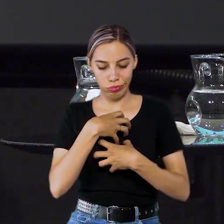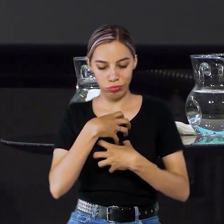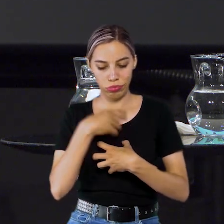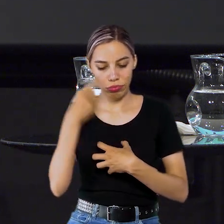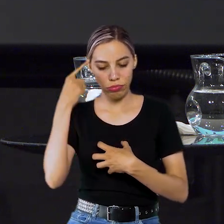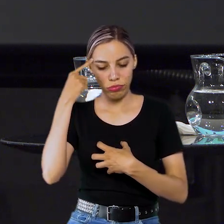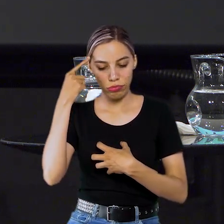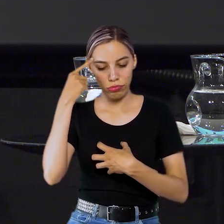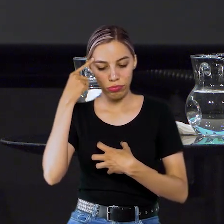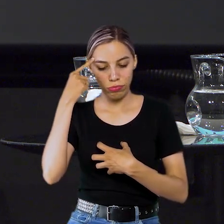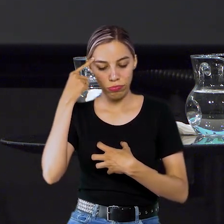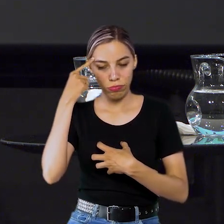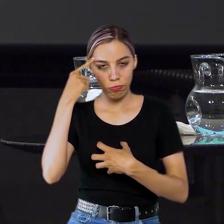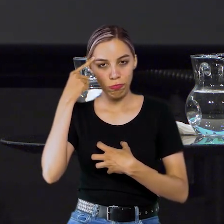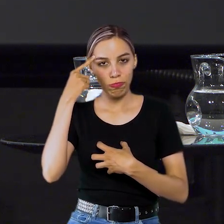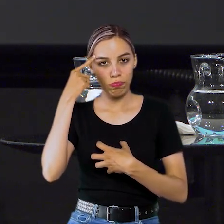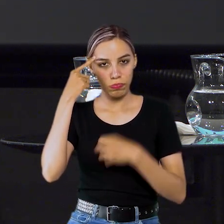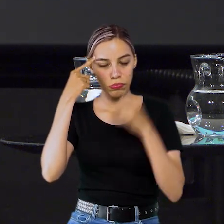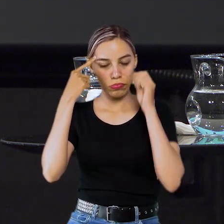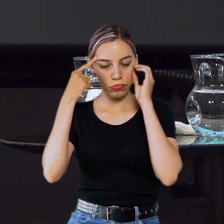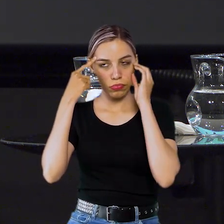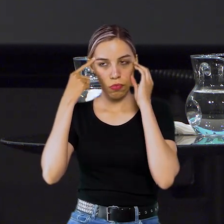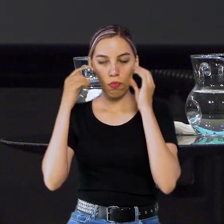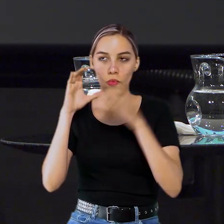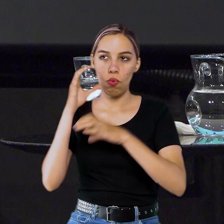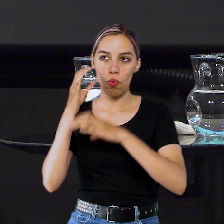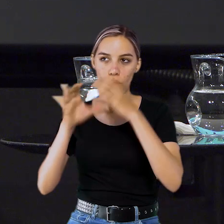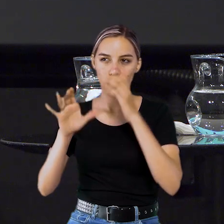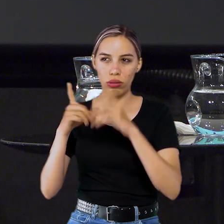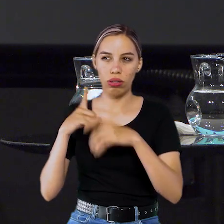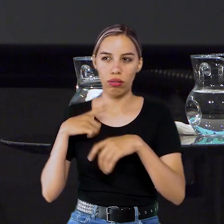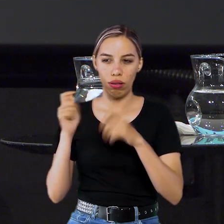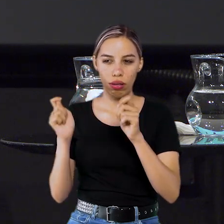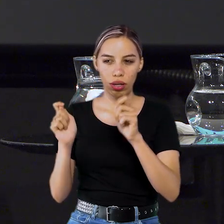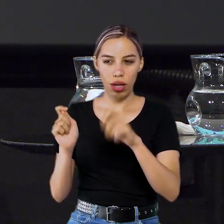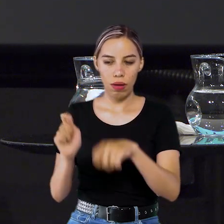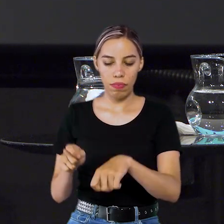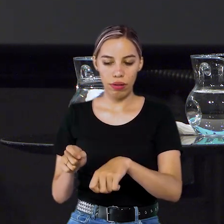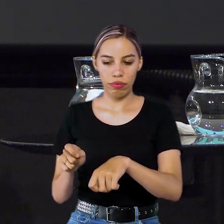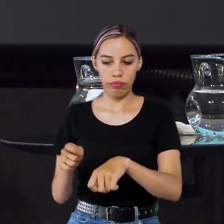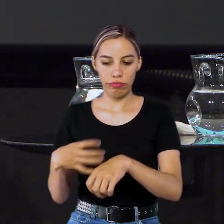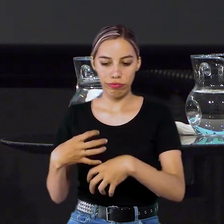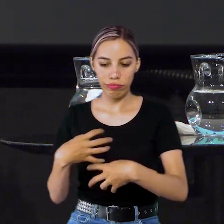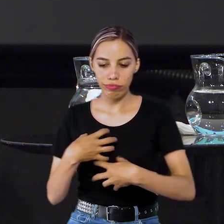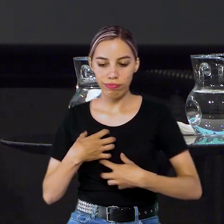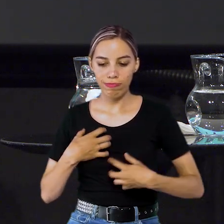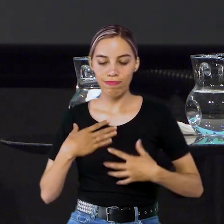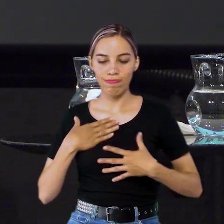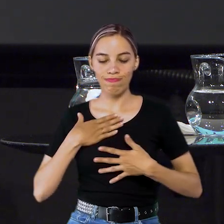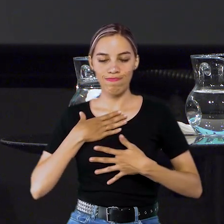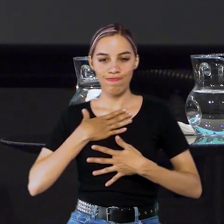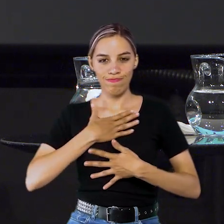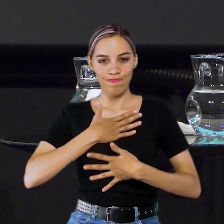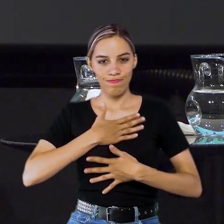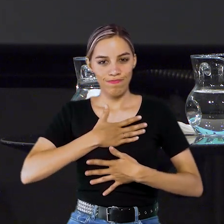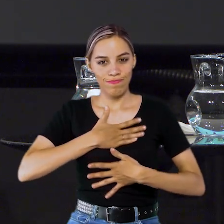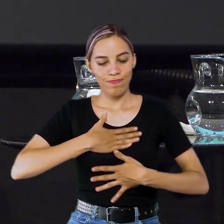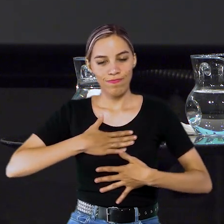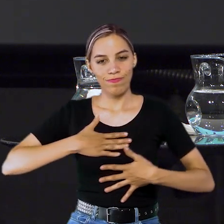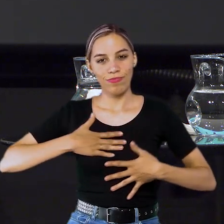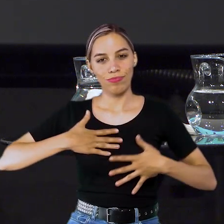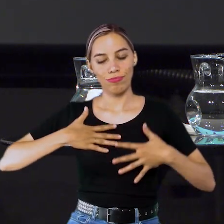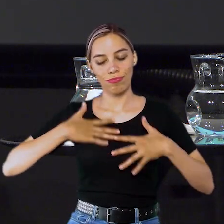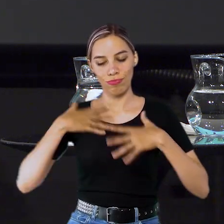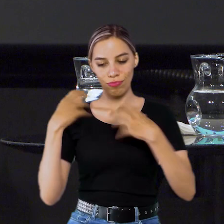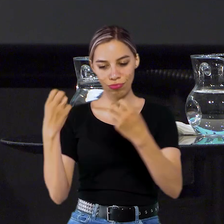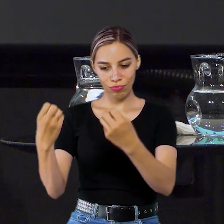pensar guarani. Isso, o canto, ela tem um poder imenso, né,